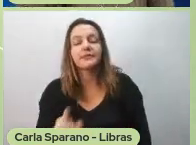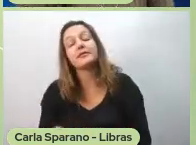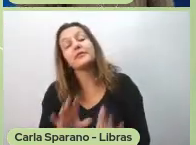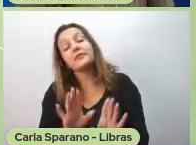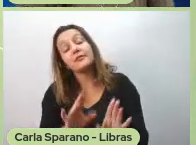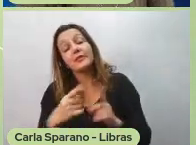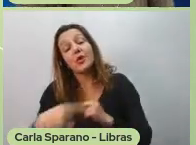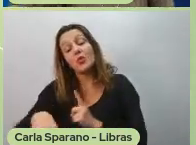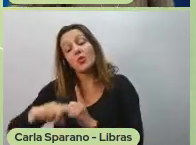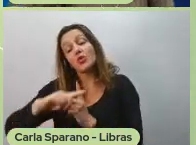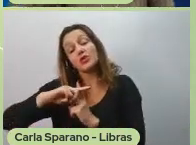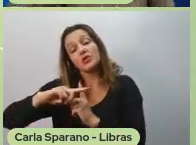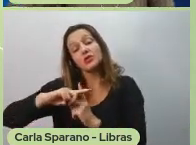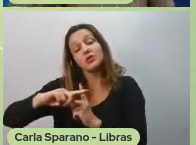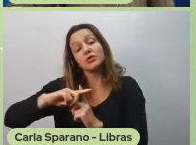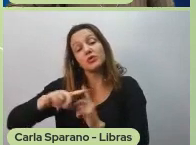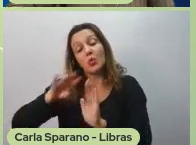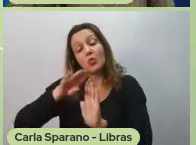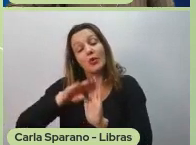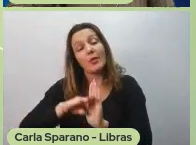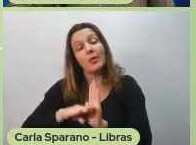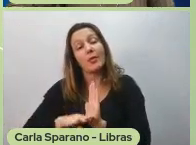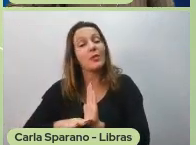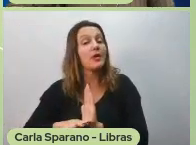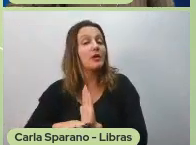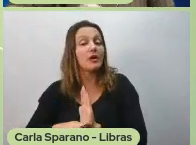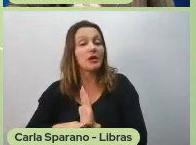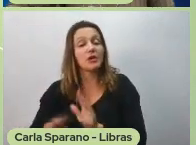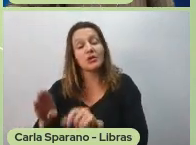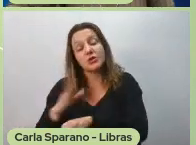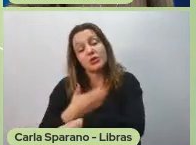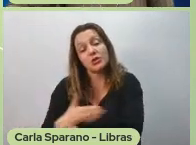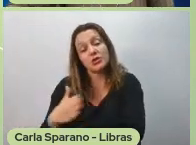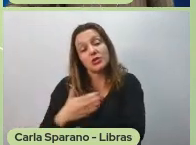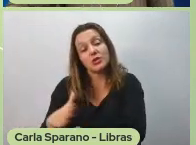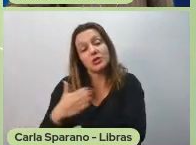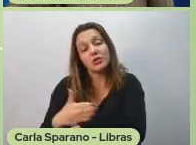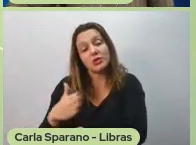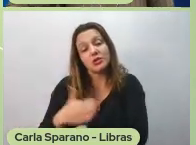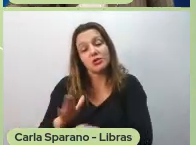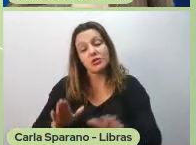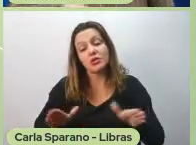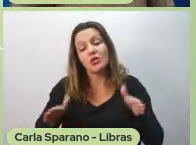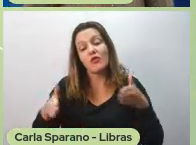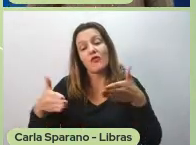são, por exemplo, os programas de trainees para o público